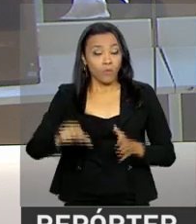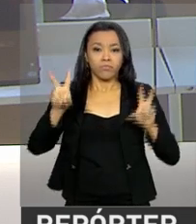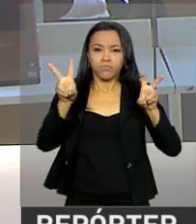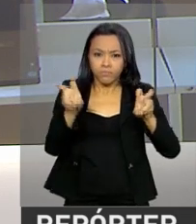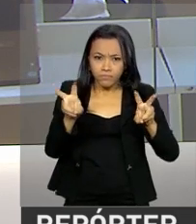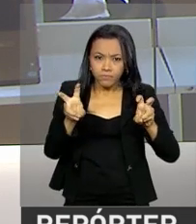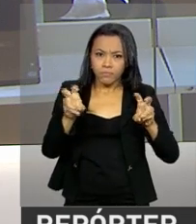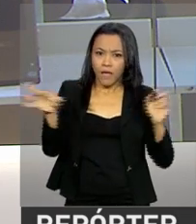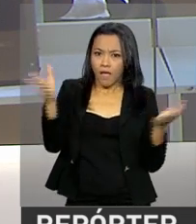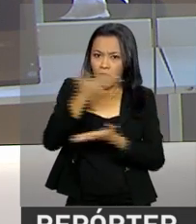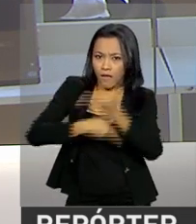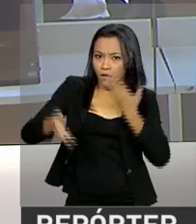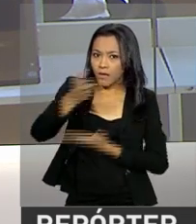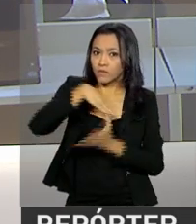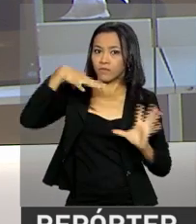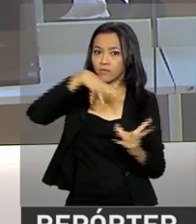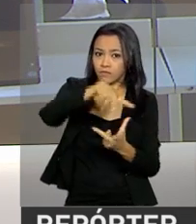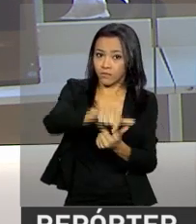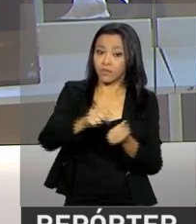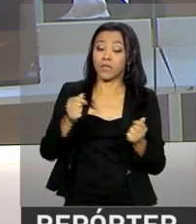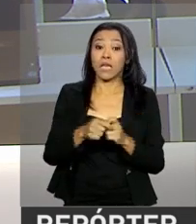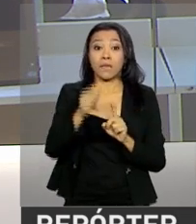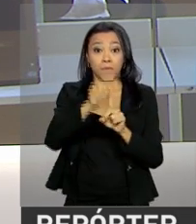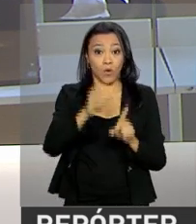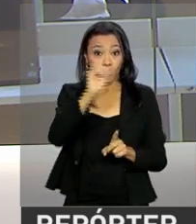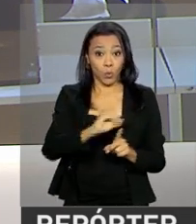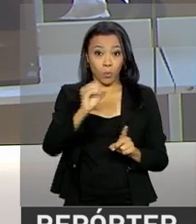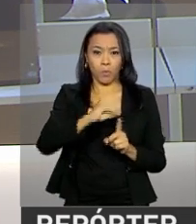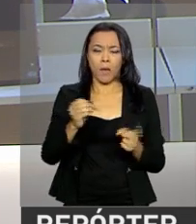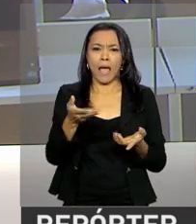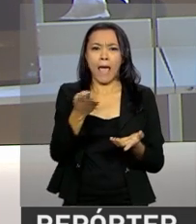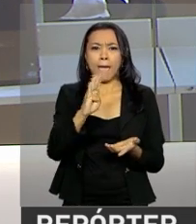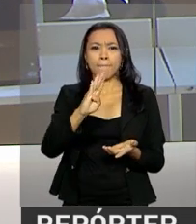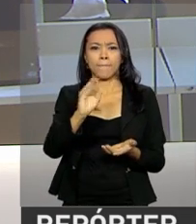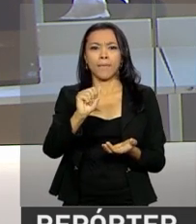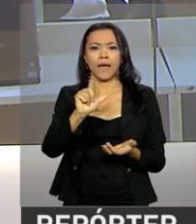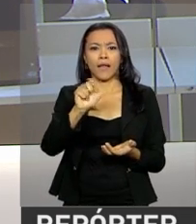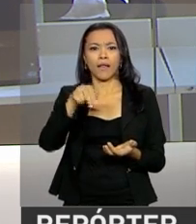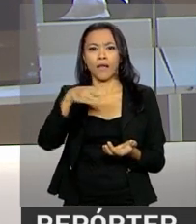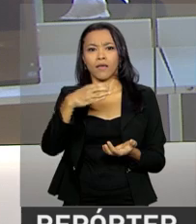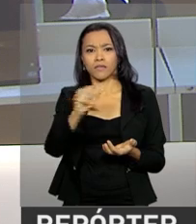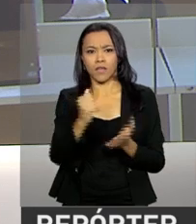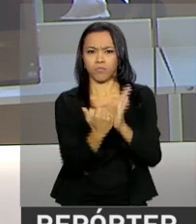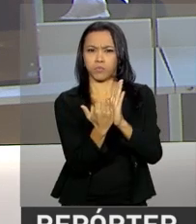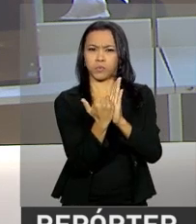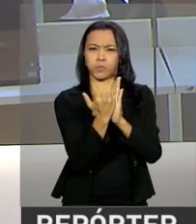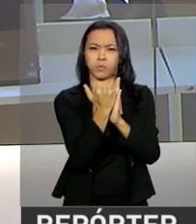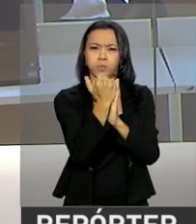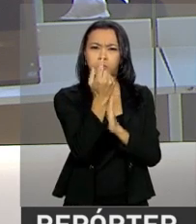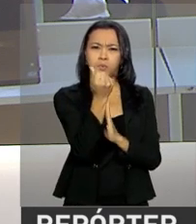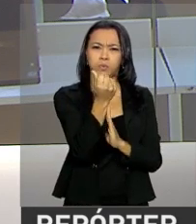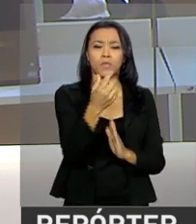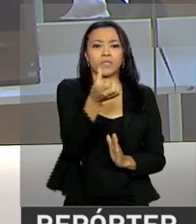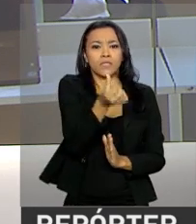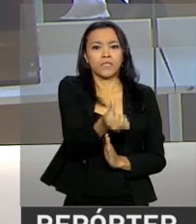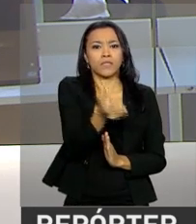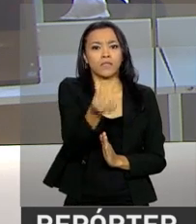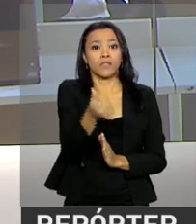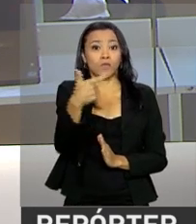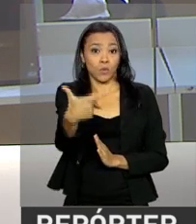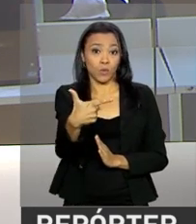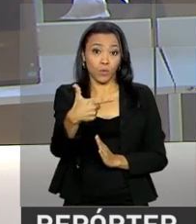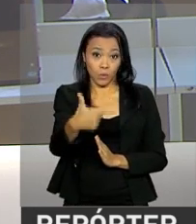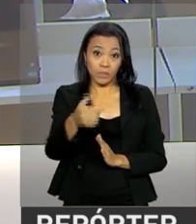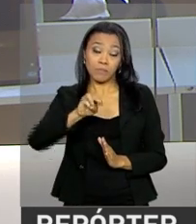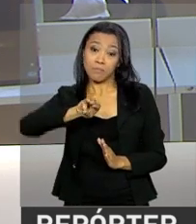internacionais na segunda semana de Outubro a balança comercial brasileira registrou um supera de 662 Milhões de